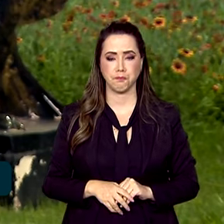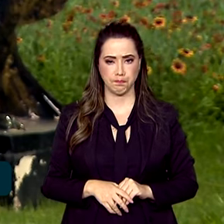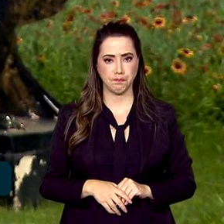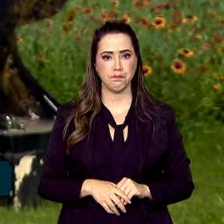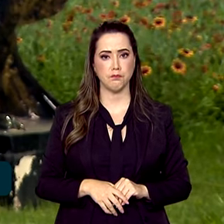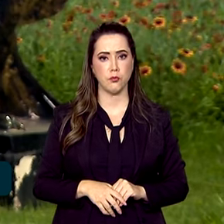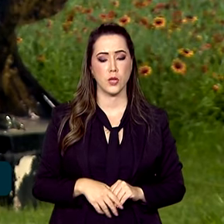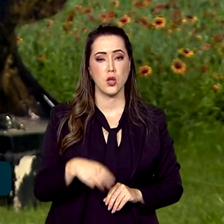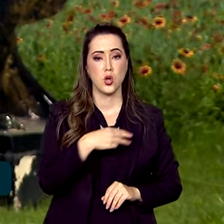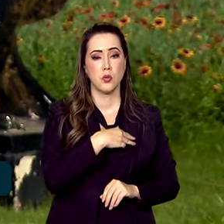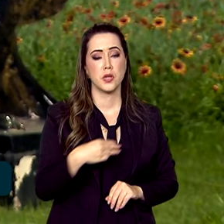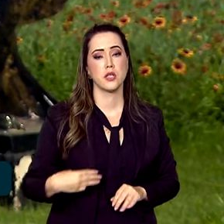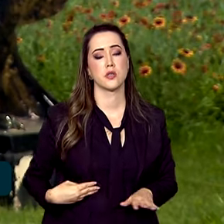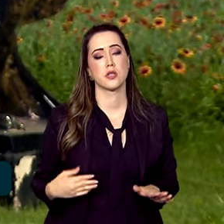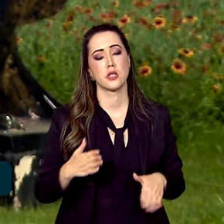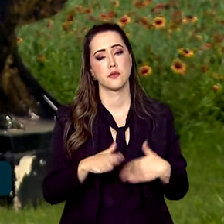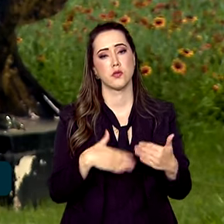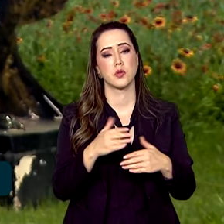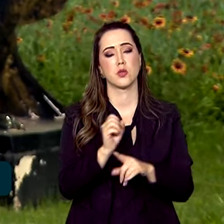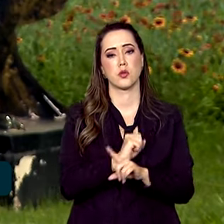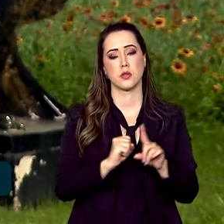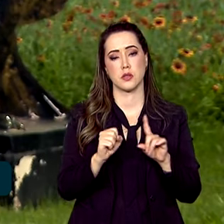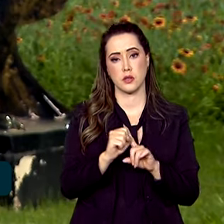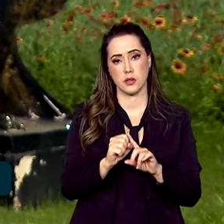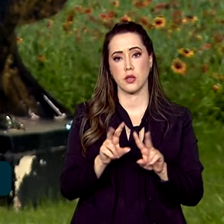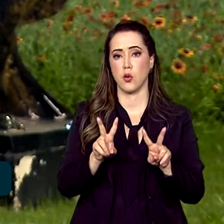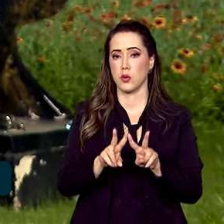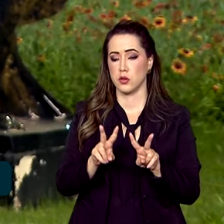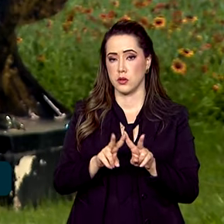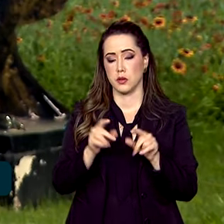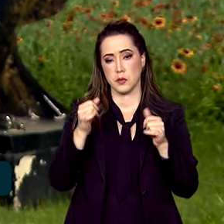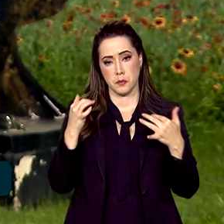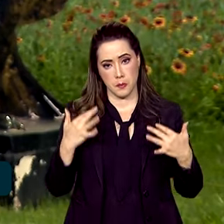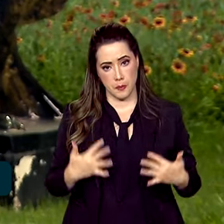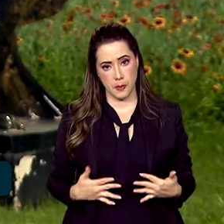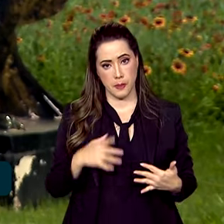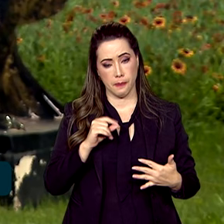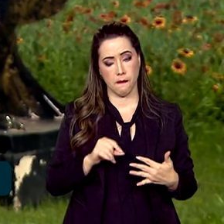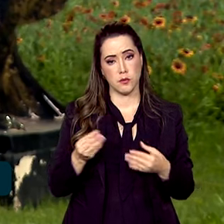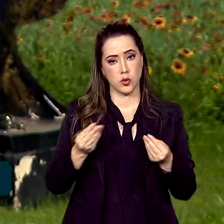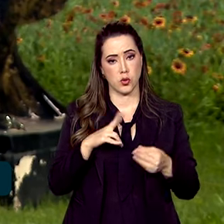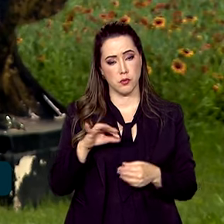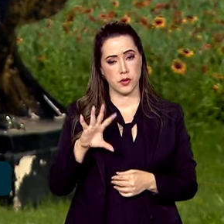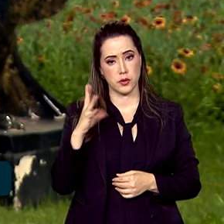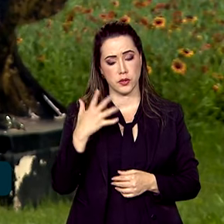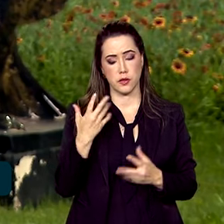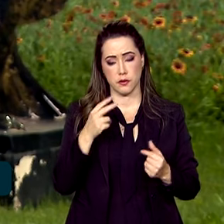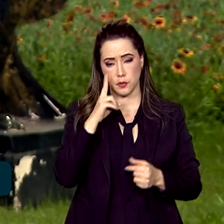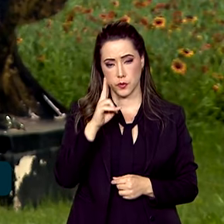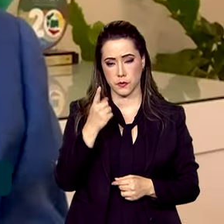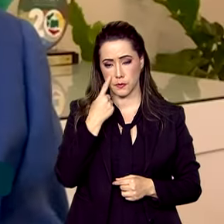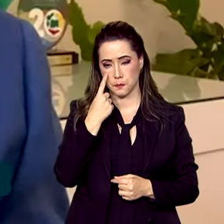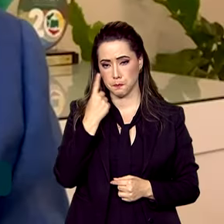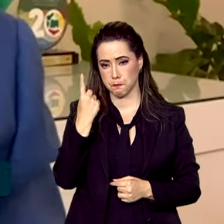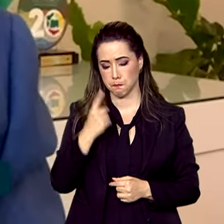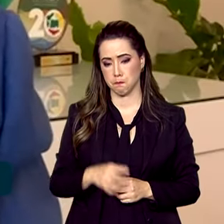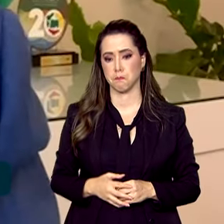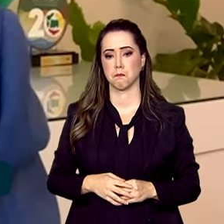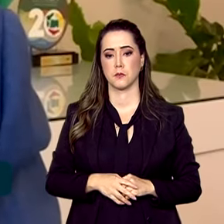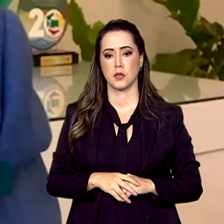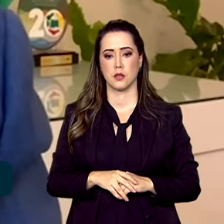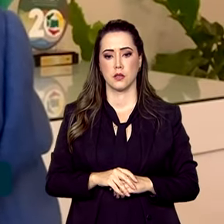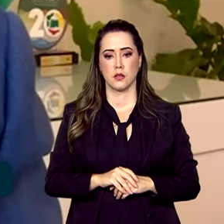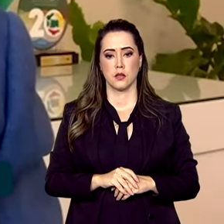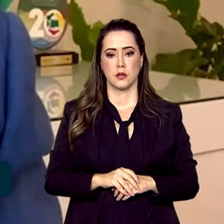do Desenvolvimento Social, Família e Combate à Fome, Wellington Dias, explicou como será. Vamos ouvir.